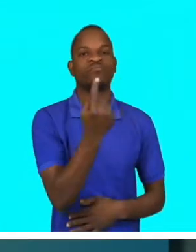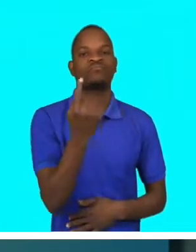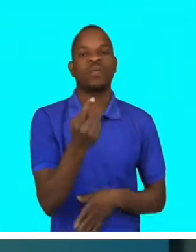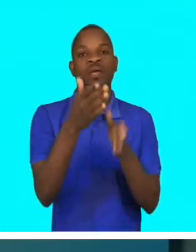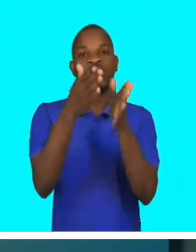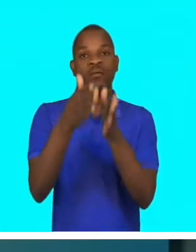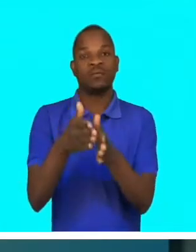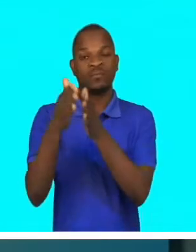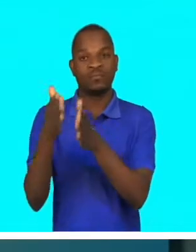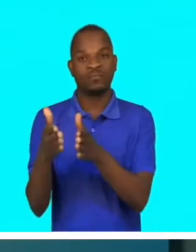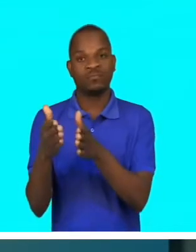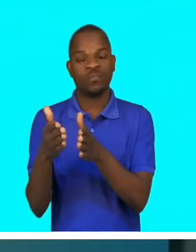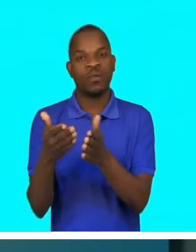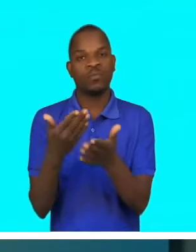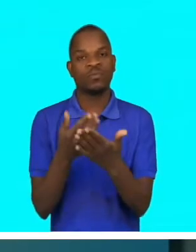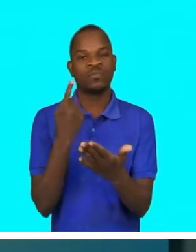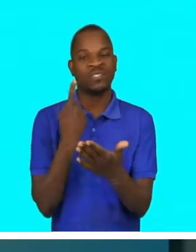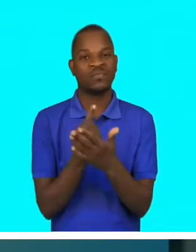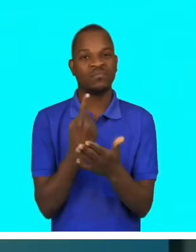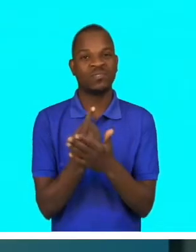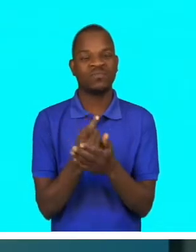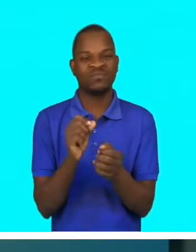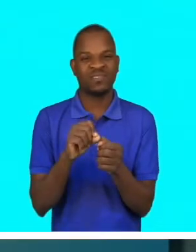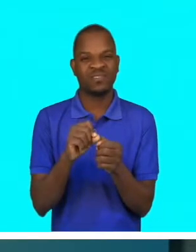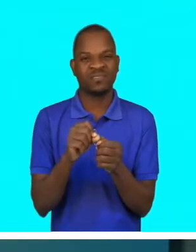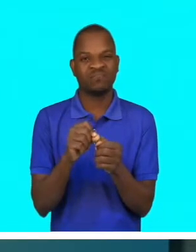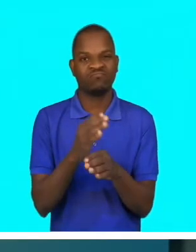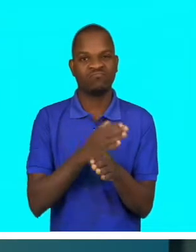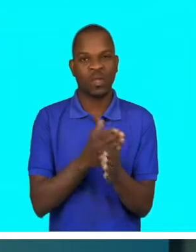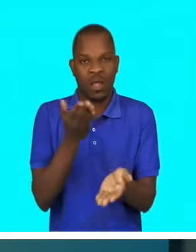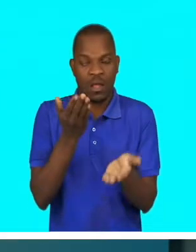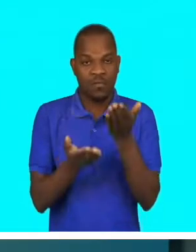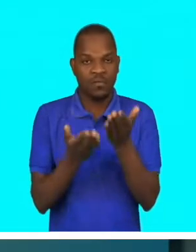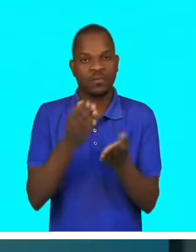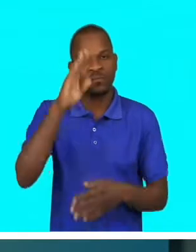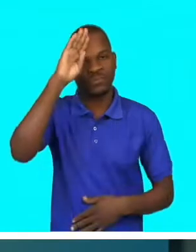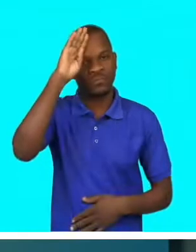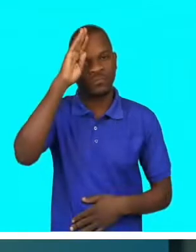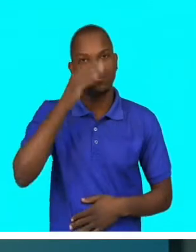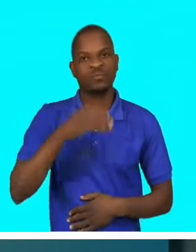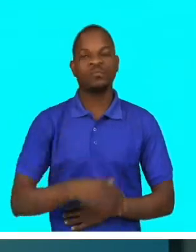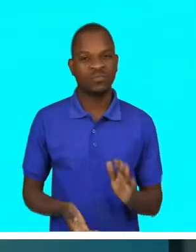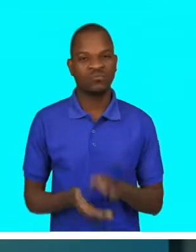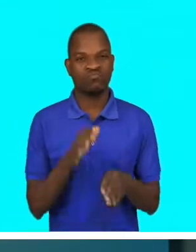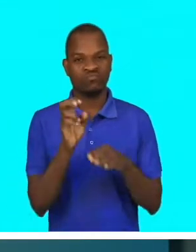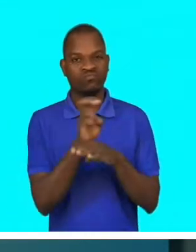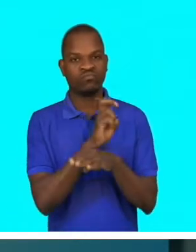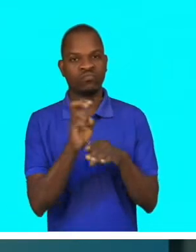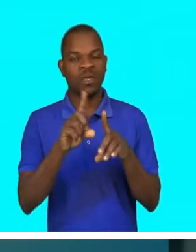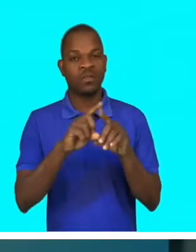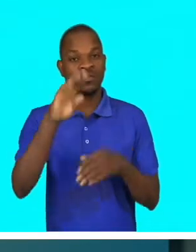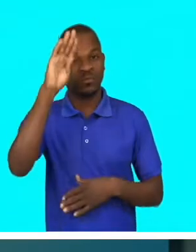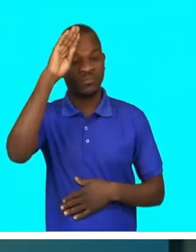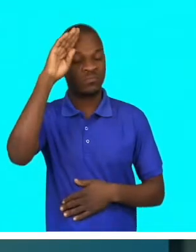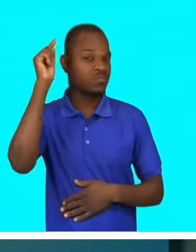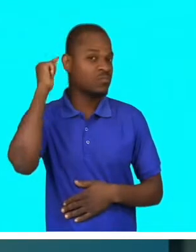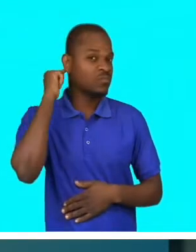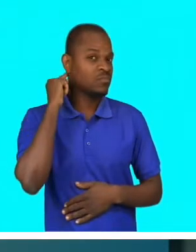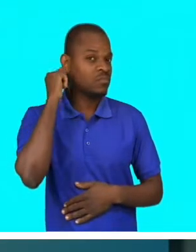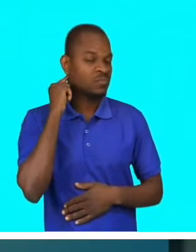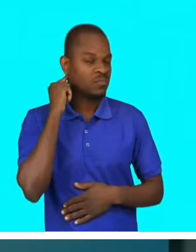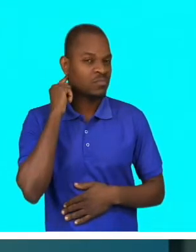paciente apresentar. Por isso, é necessário fazer uma avaliação da doença. Nós tratamos a meningite.